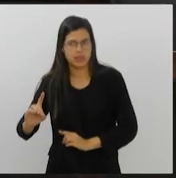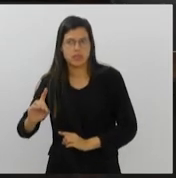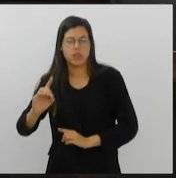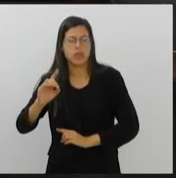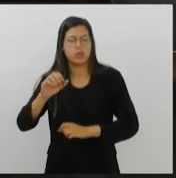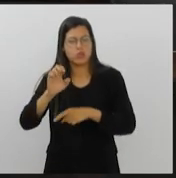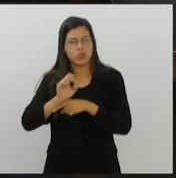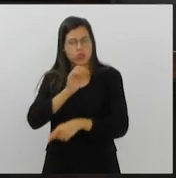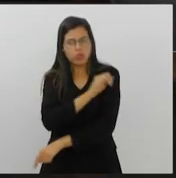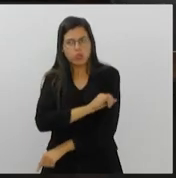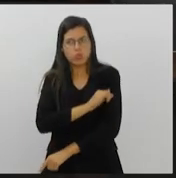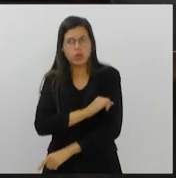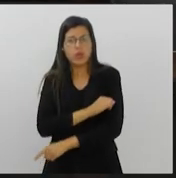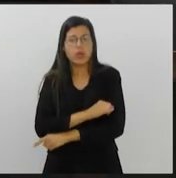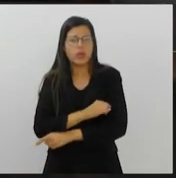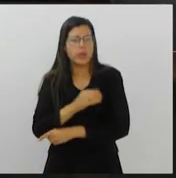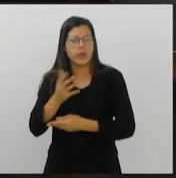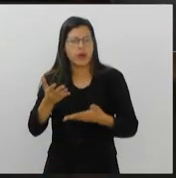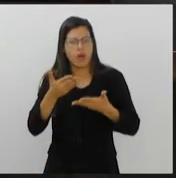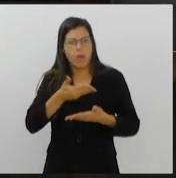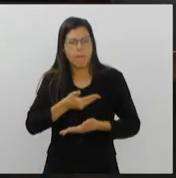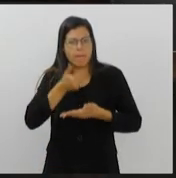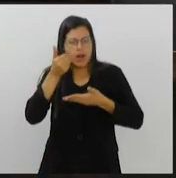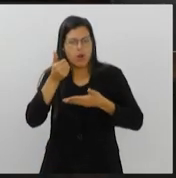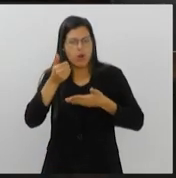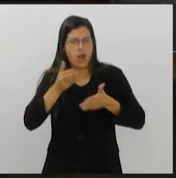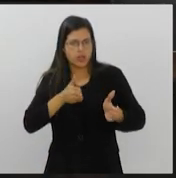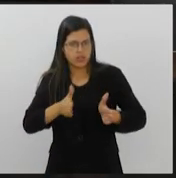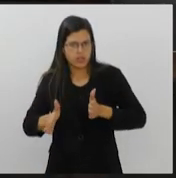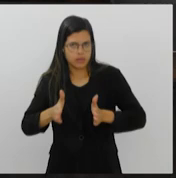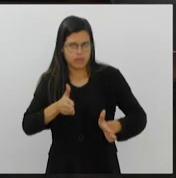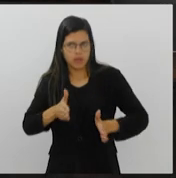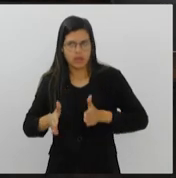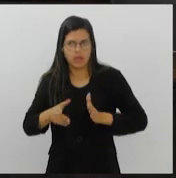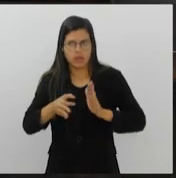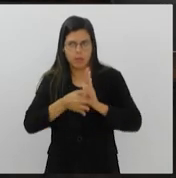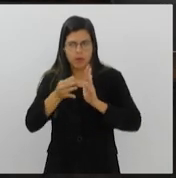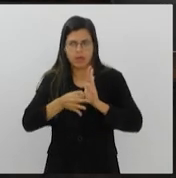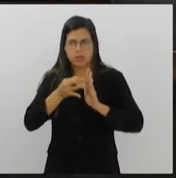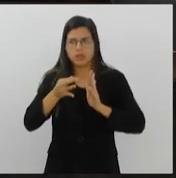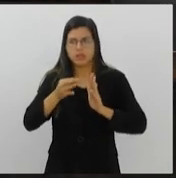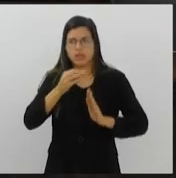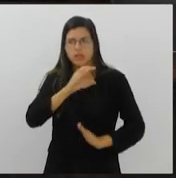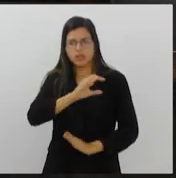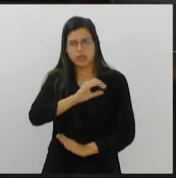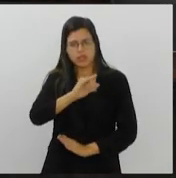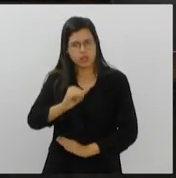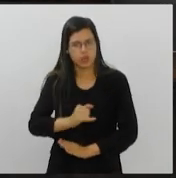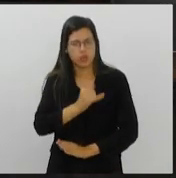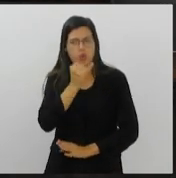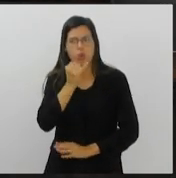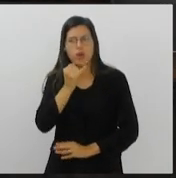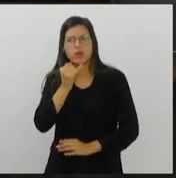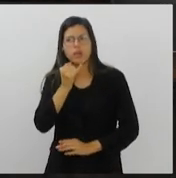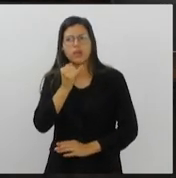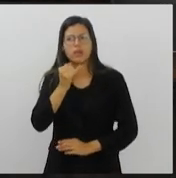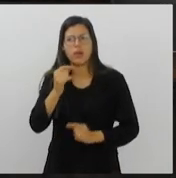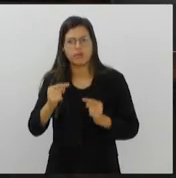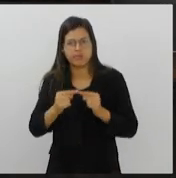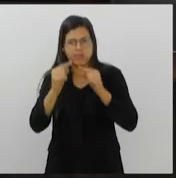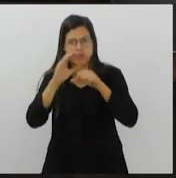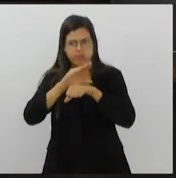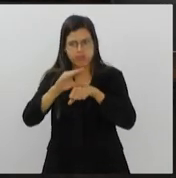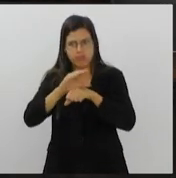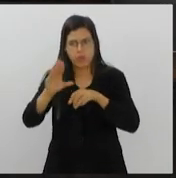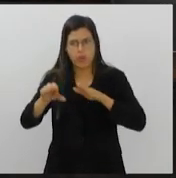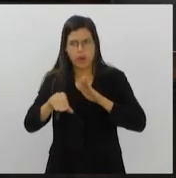do Rio de Janeiro, visando melhorias na acessibilidade. Pareceres das comissões de Constituição e Justiça pela condicionalidade